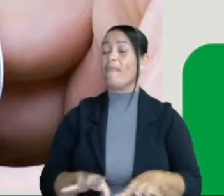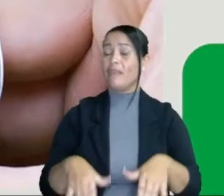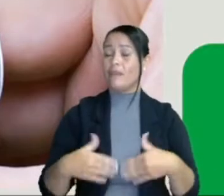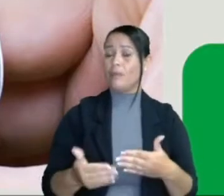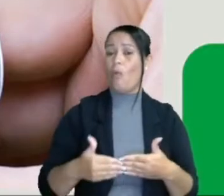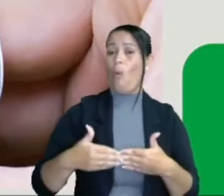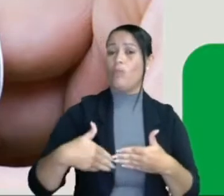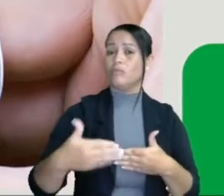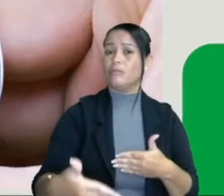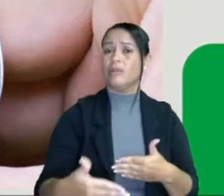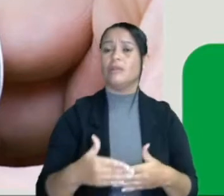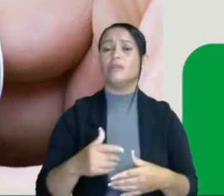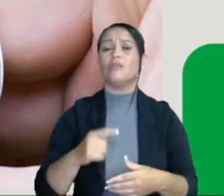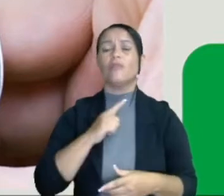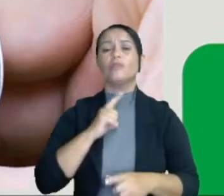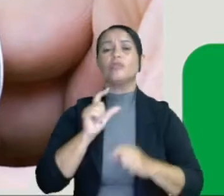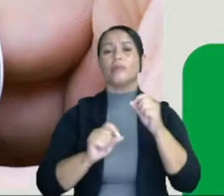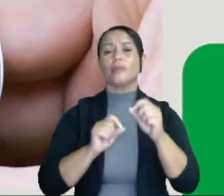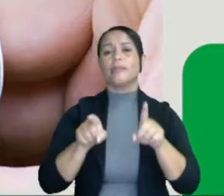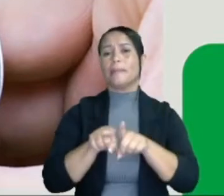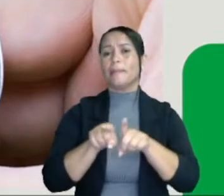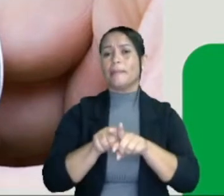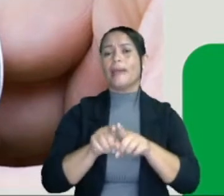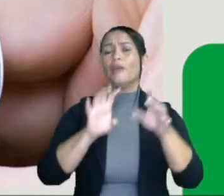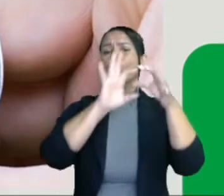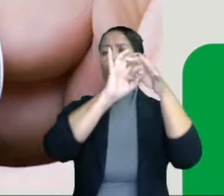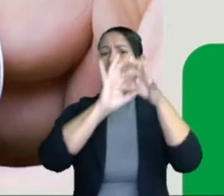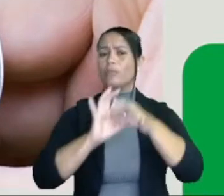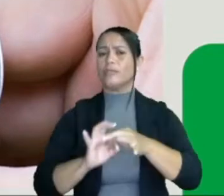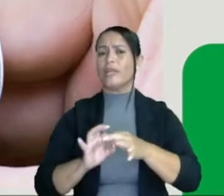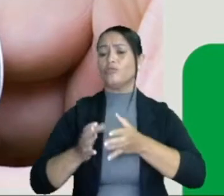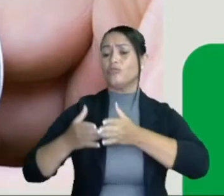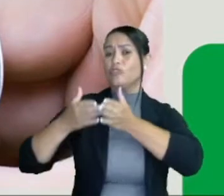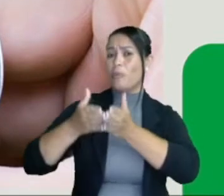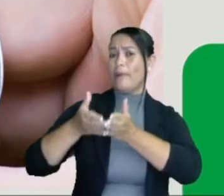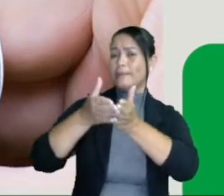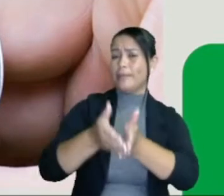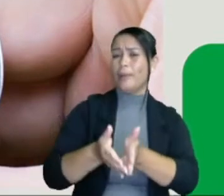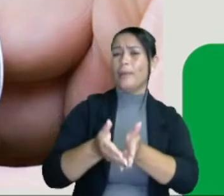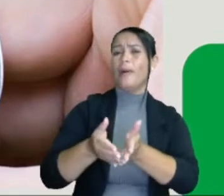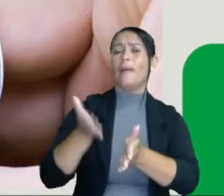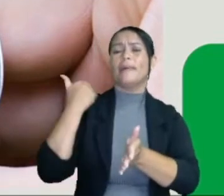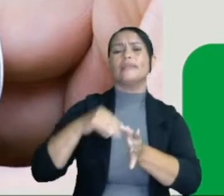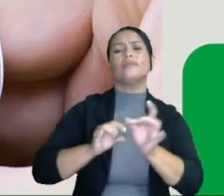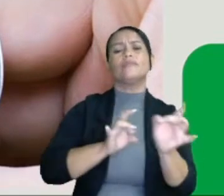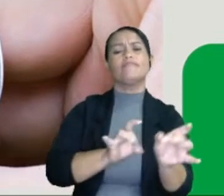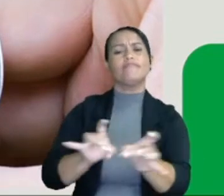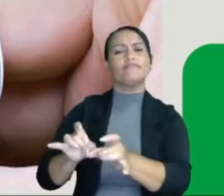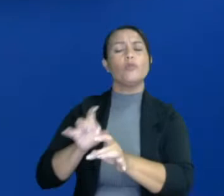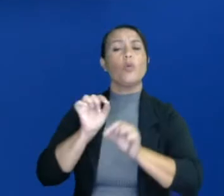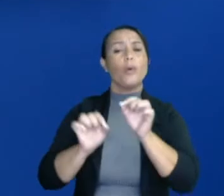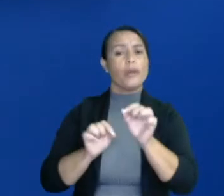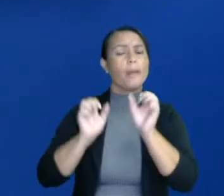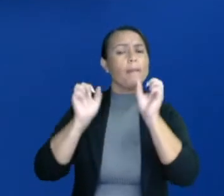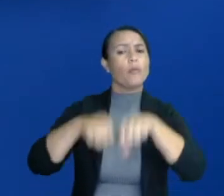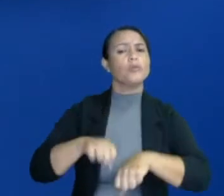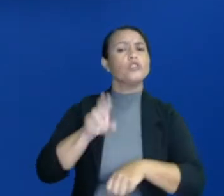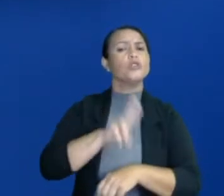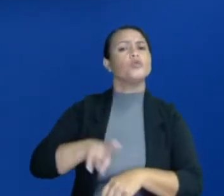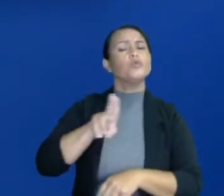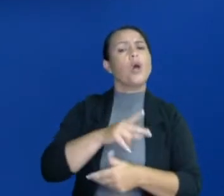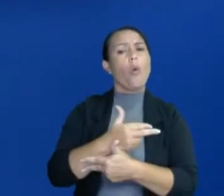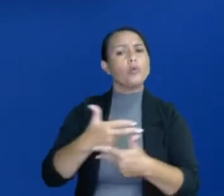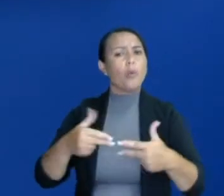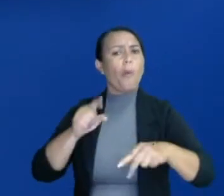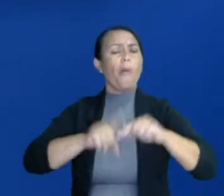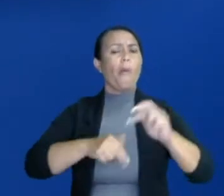Dando sequência, a gente vai ter também, nesse contexto de expansão marítima comercial, a possibilidade de utilizar instrumentos que